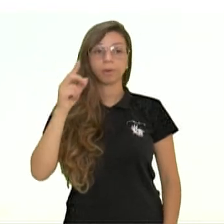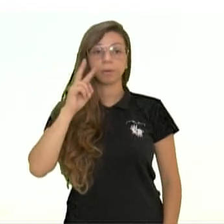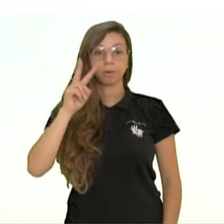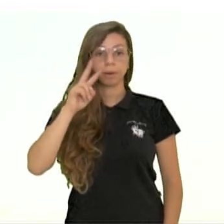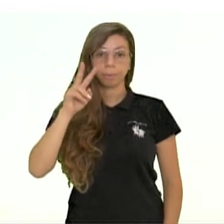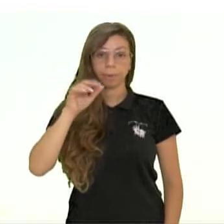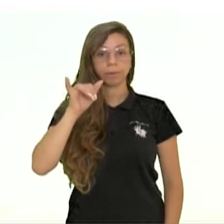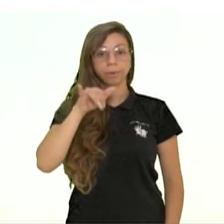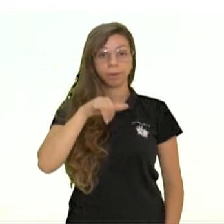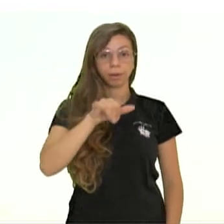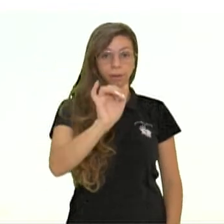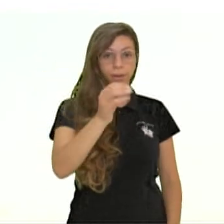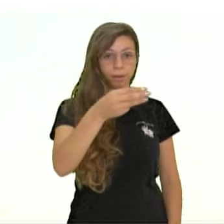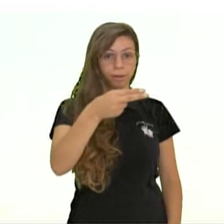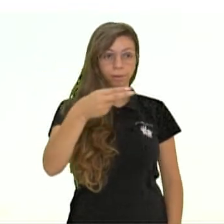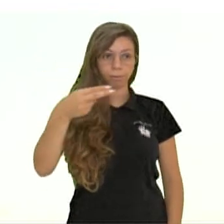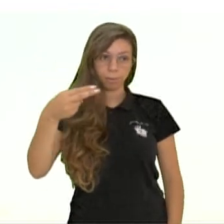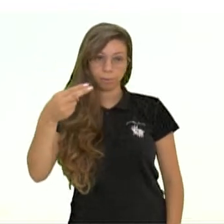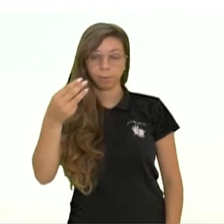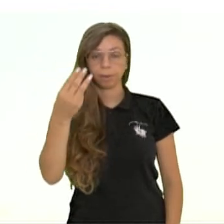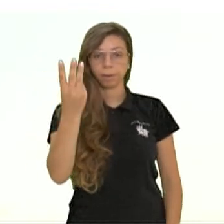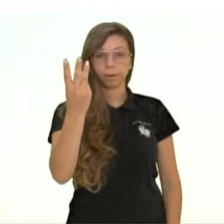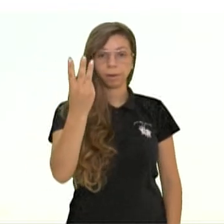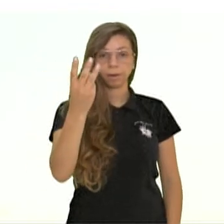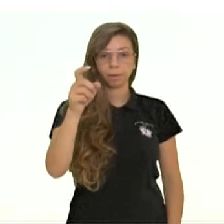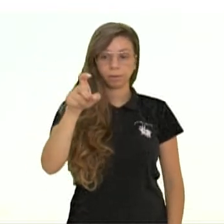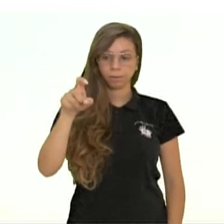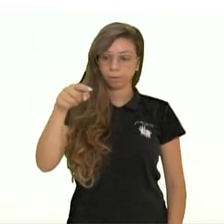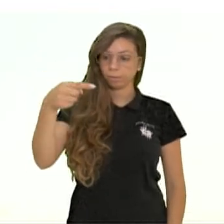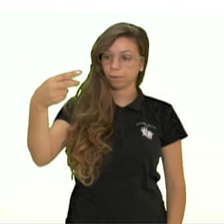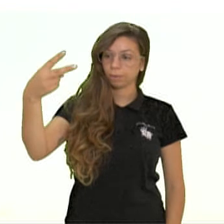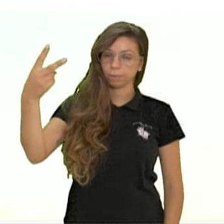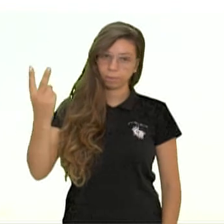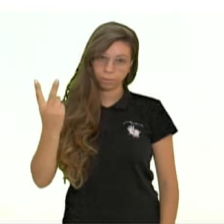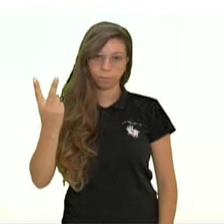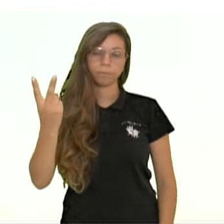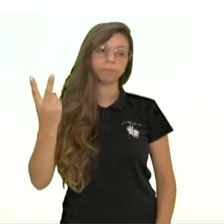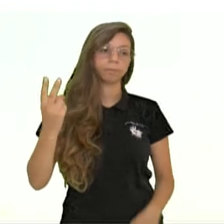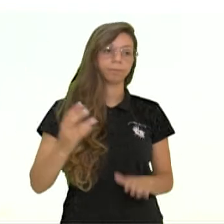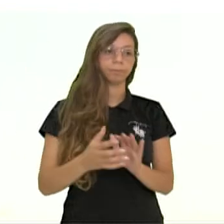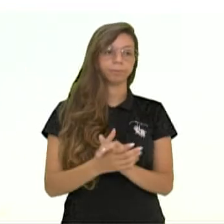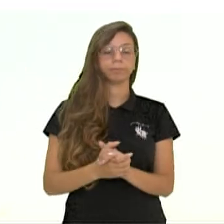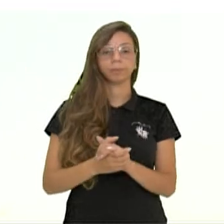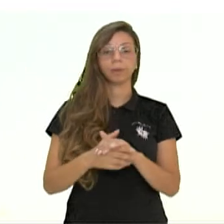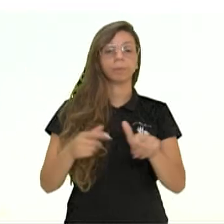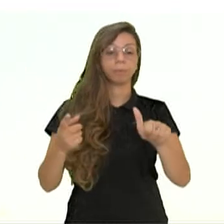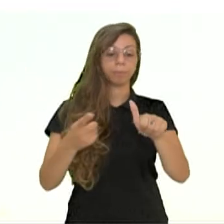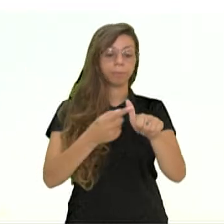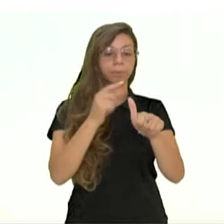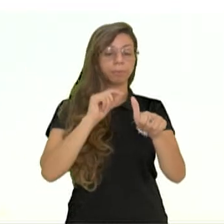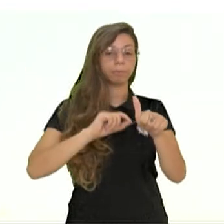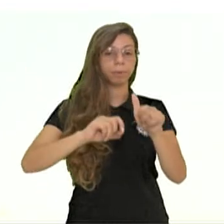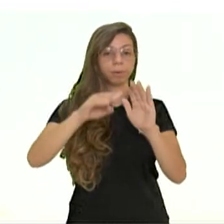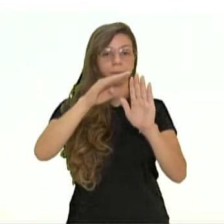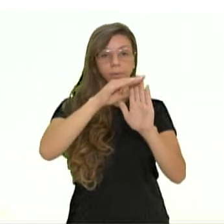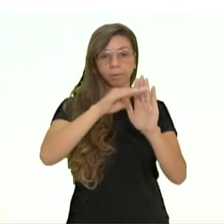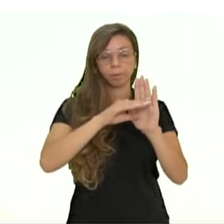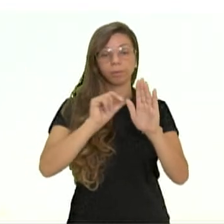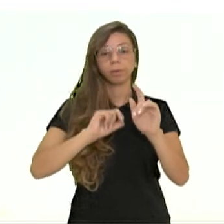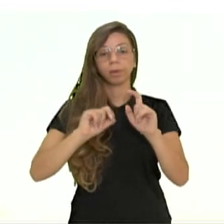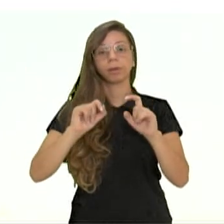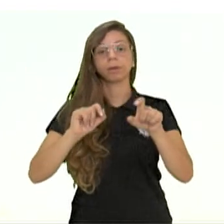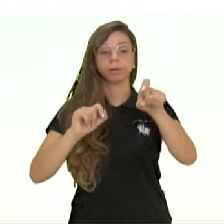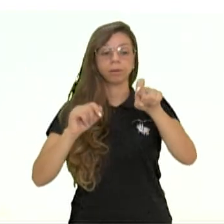3x menos 2. Nós, no primeiro passo, trocamos x por y e y por x. Aí fica x